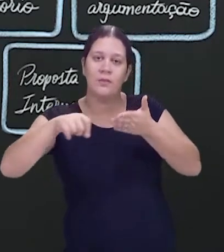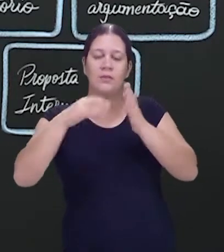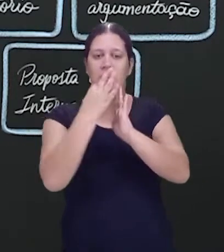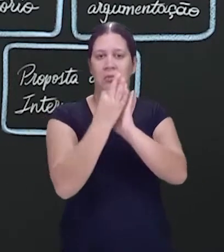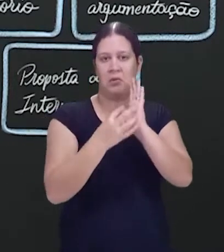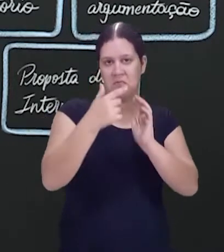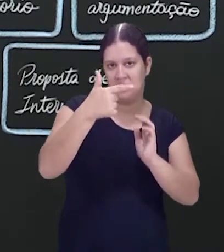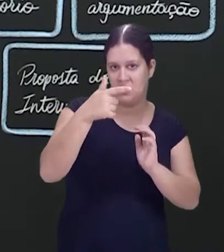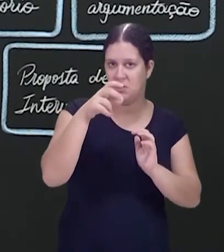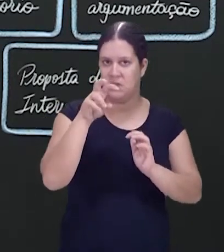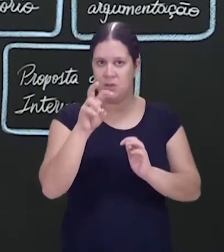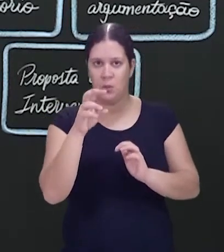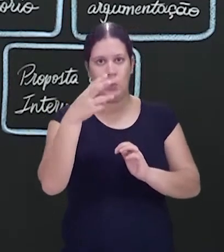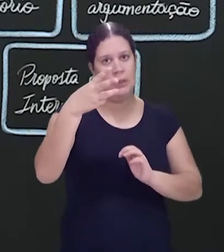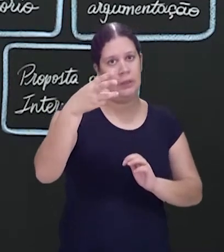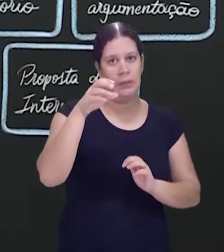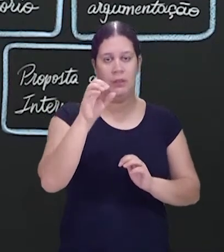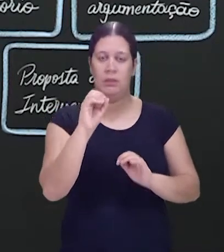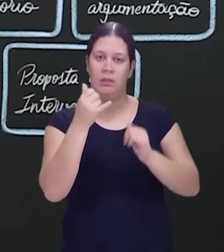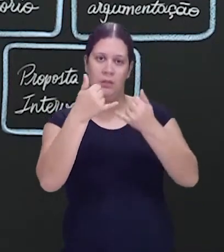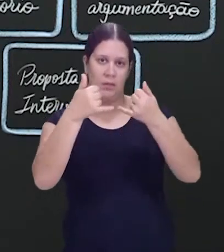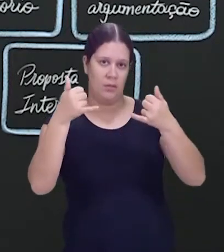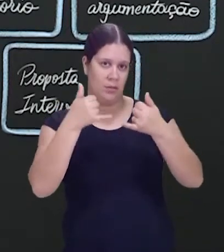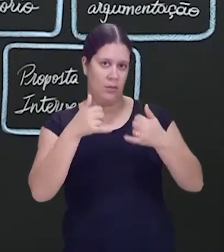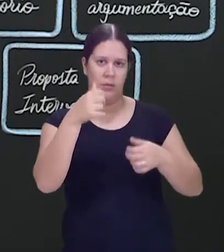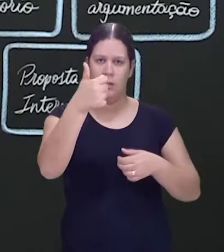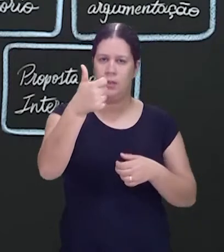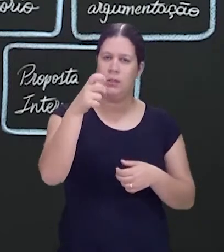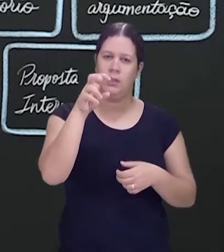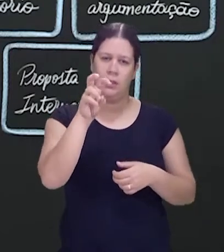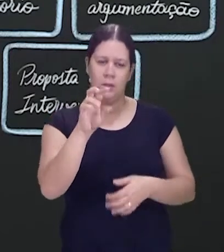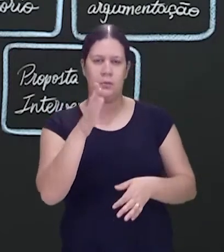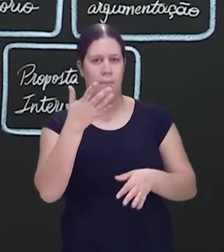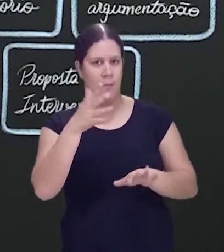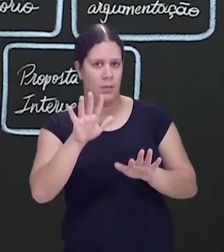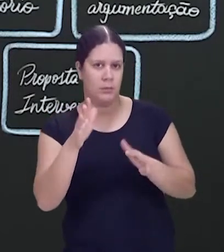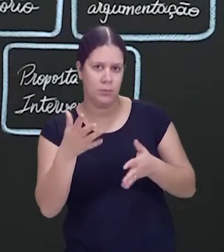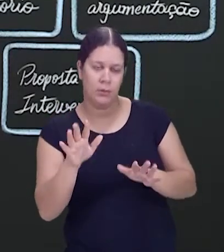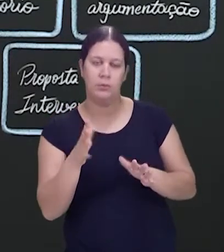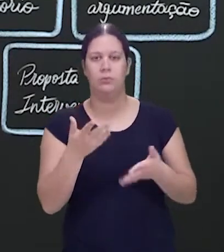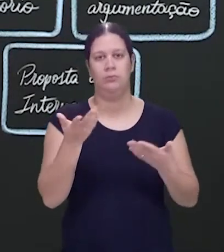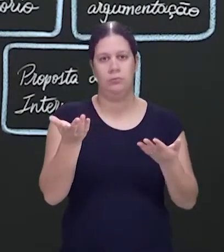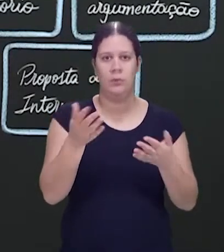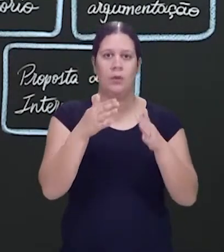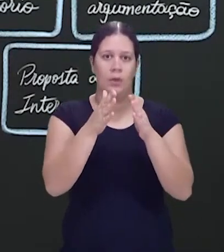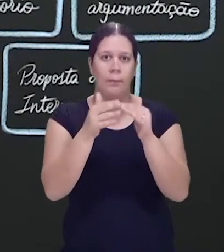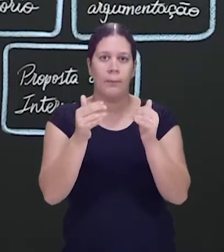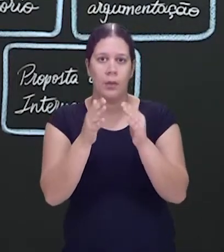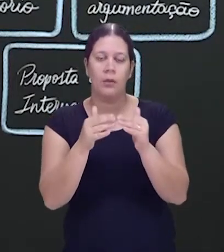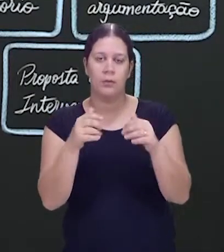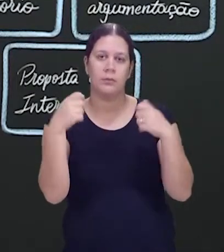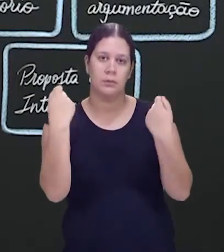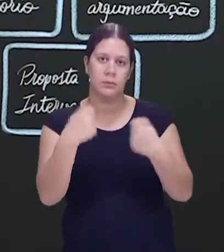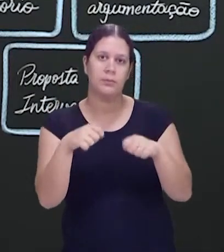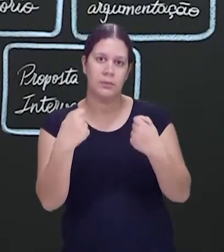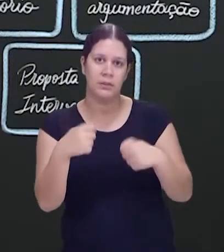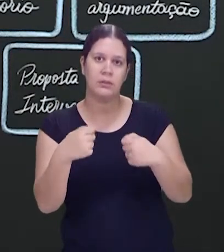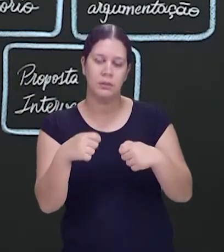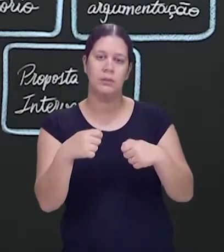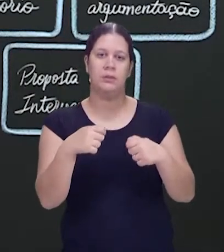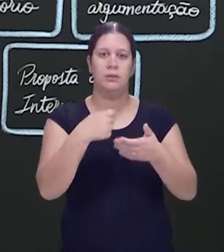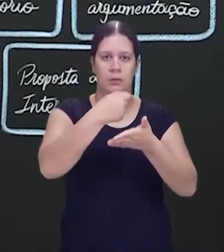texto, geralmente de 25, 30 linhas, com no mínimo 15, a depender da solicitação que é feita, para que você consiga dar conta